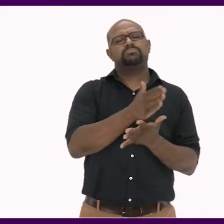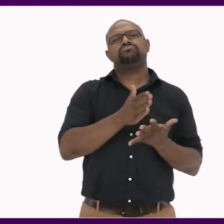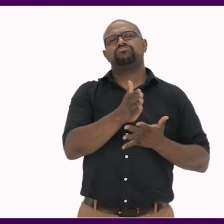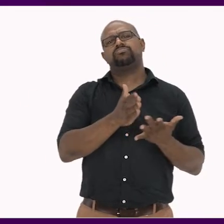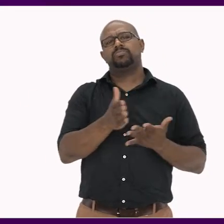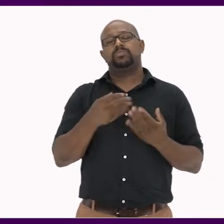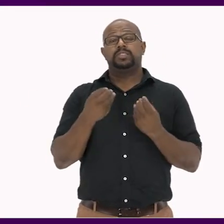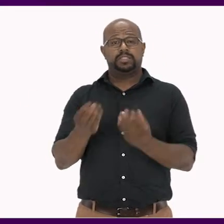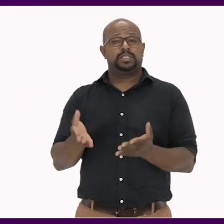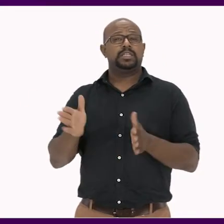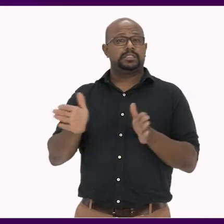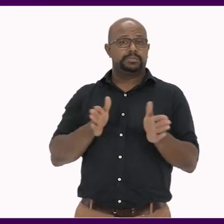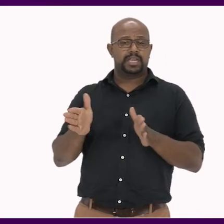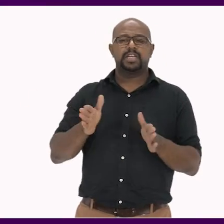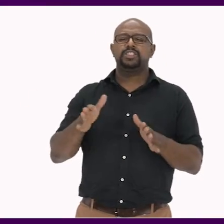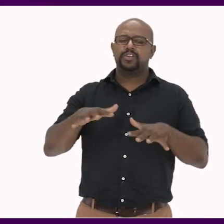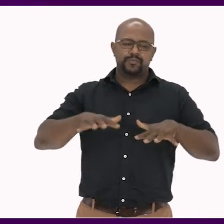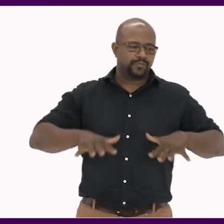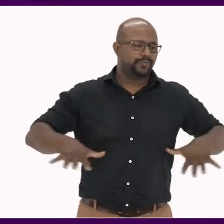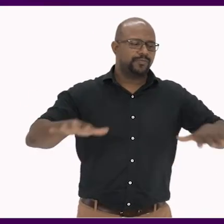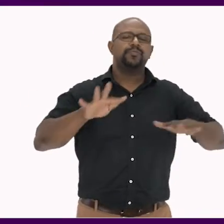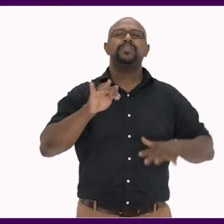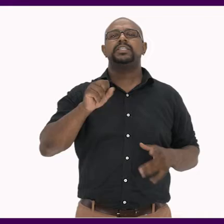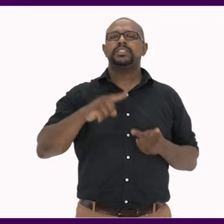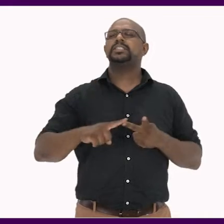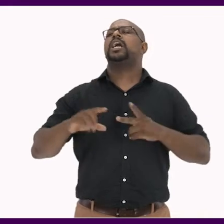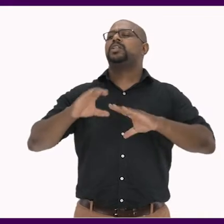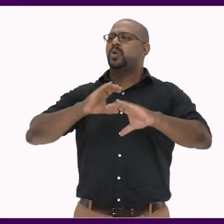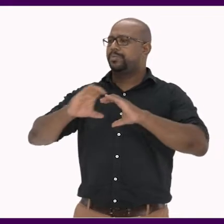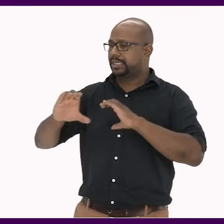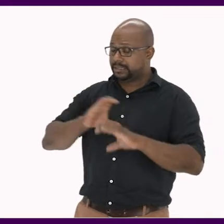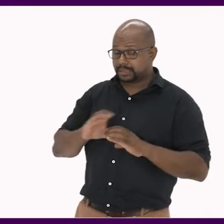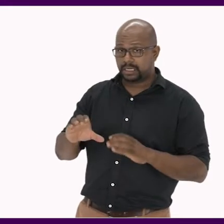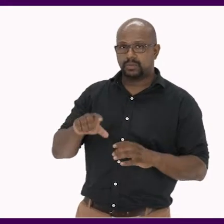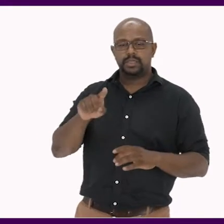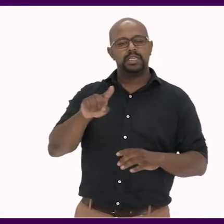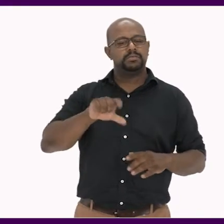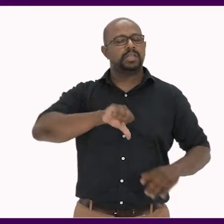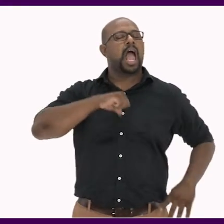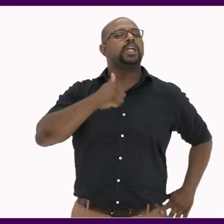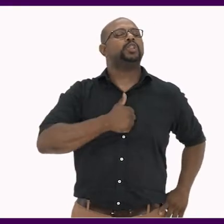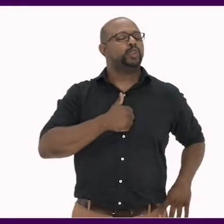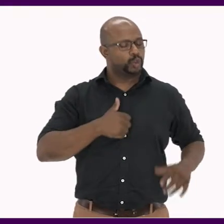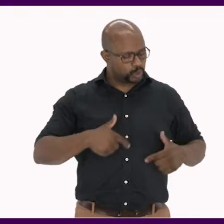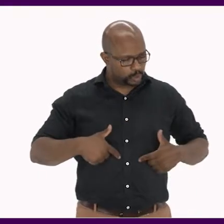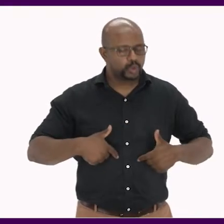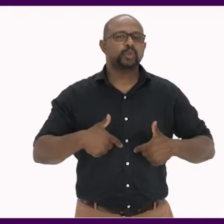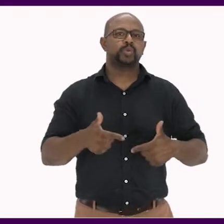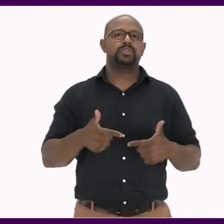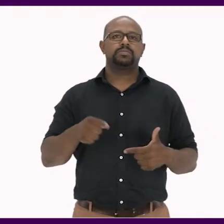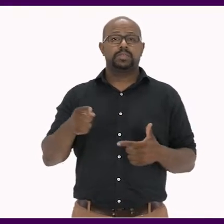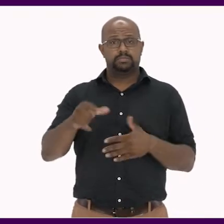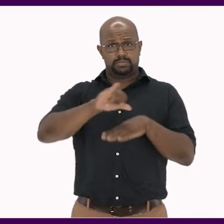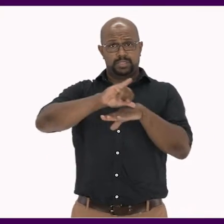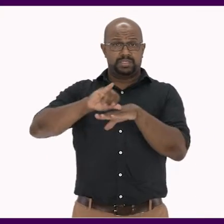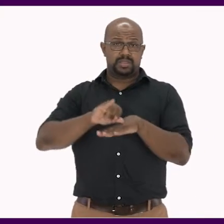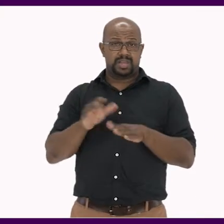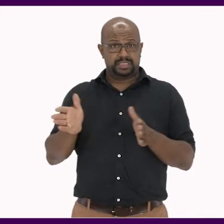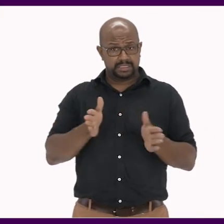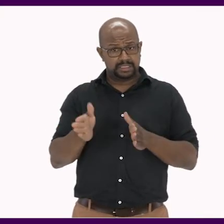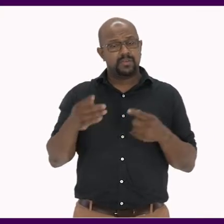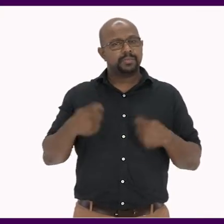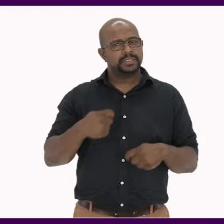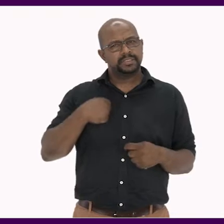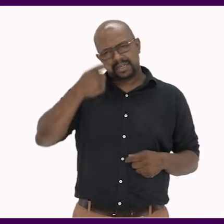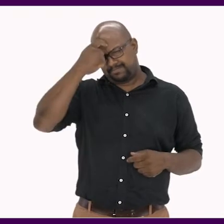aspectos, trazendo acessibilidade física, de comunicação e atitudinal. Uma exposição acessível